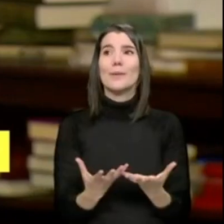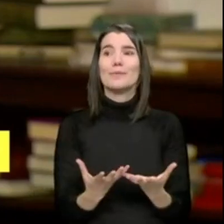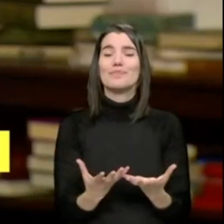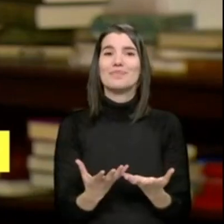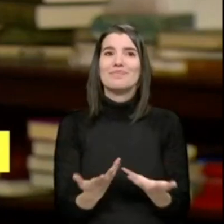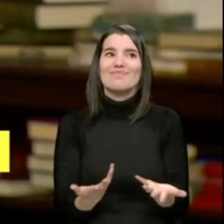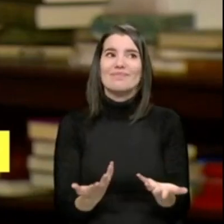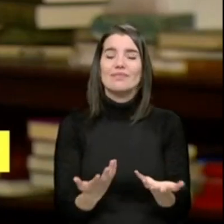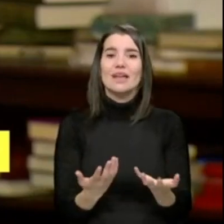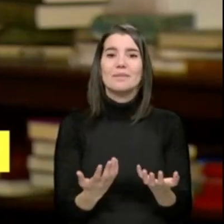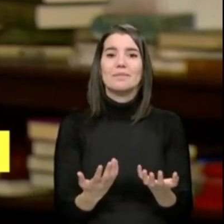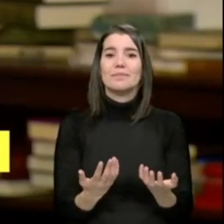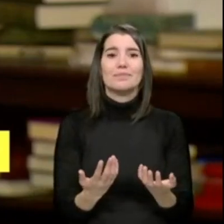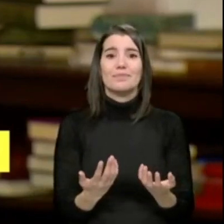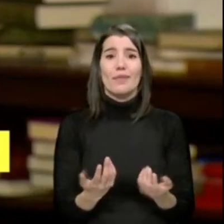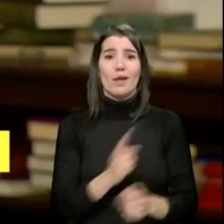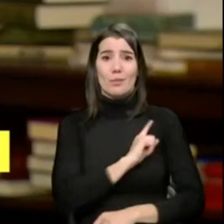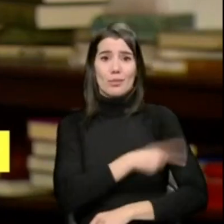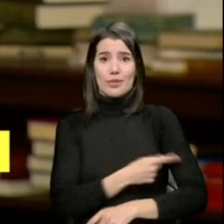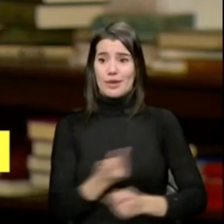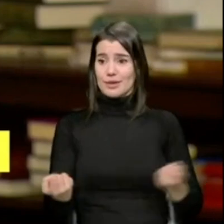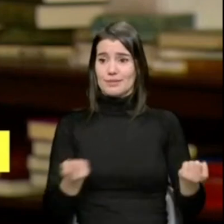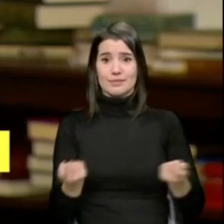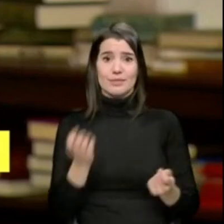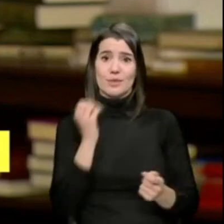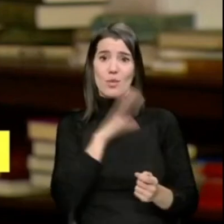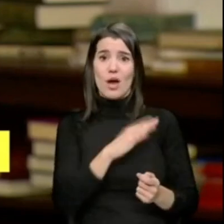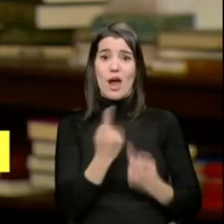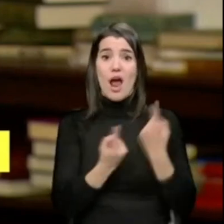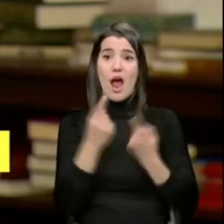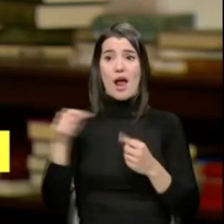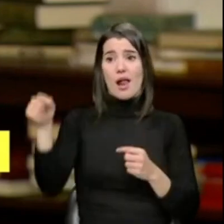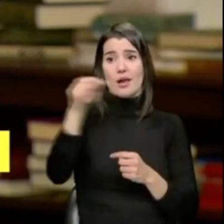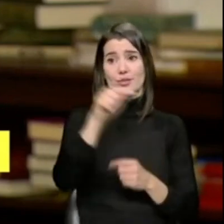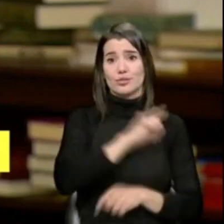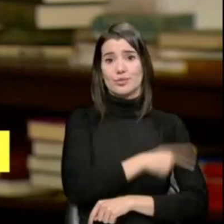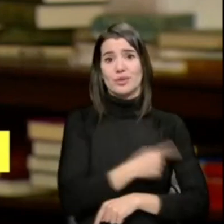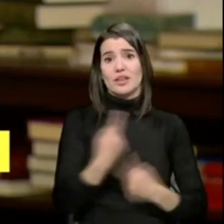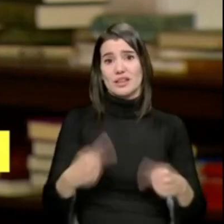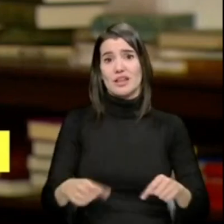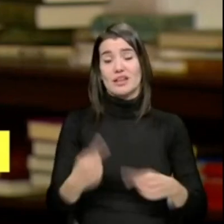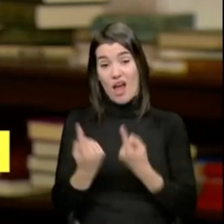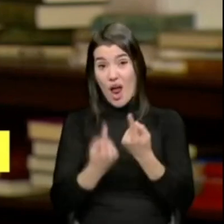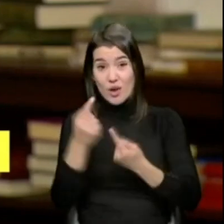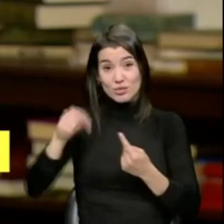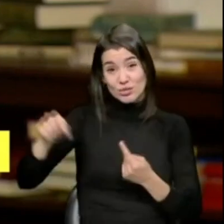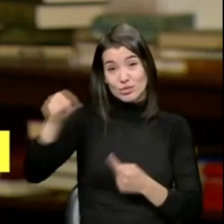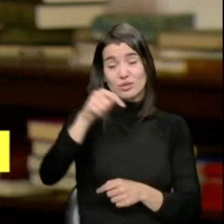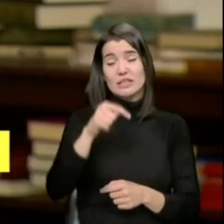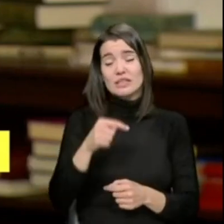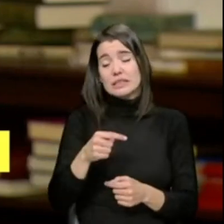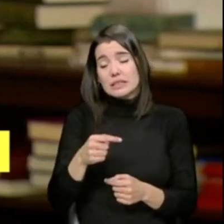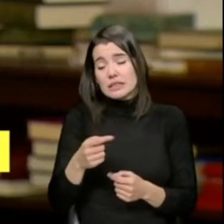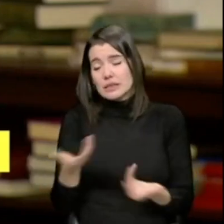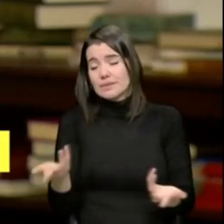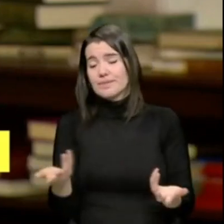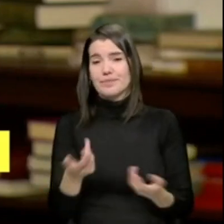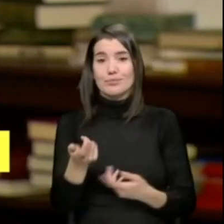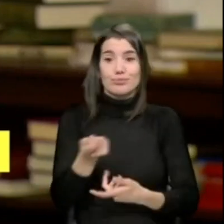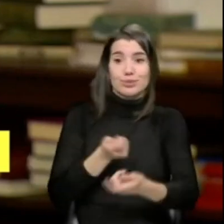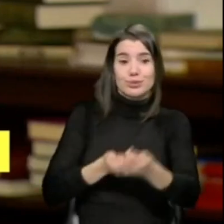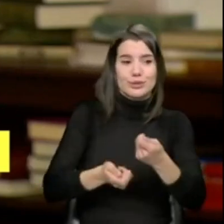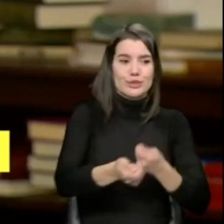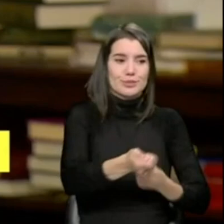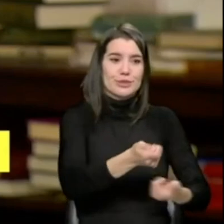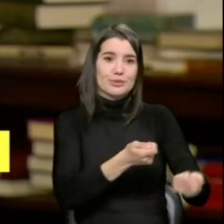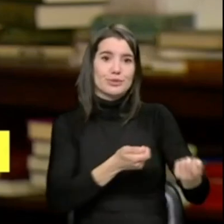tem na mão os poderes que alguns têm. E esses alguns vão efetivamente puxando